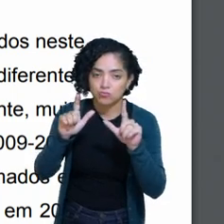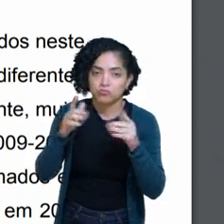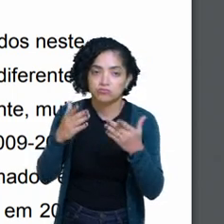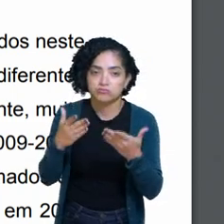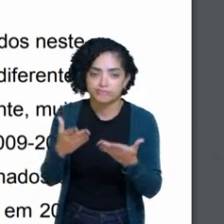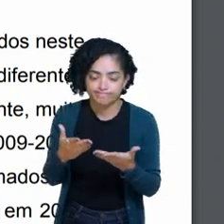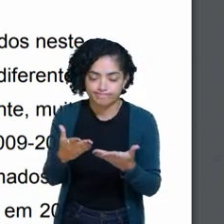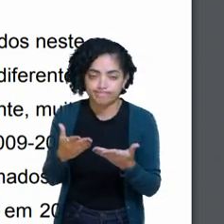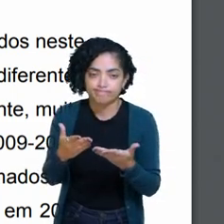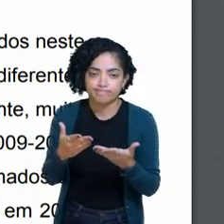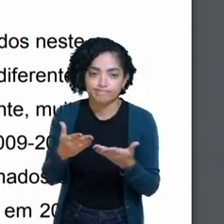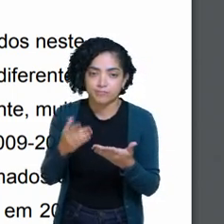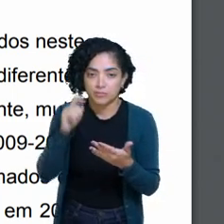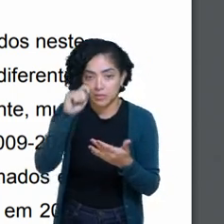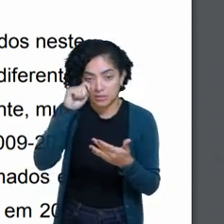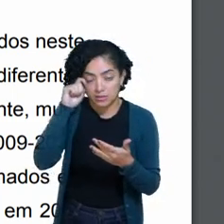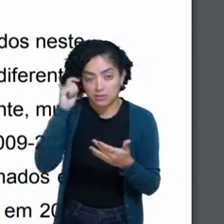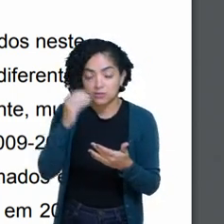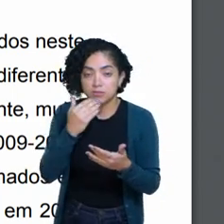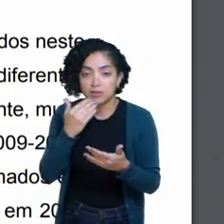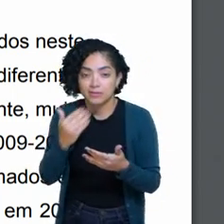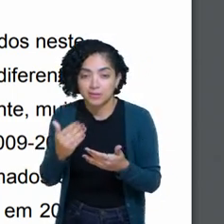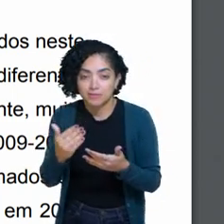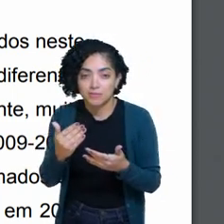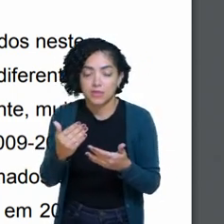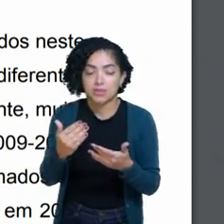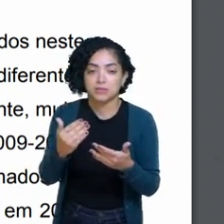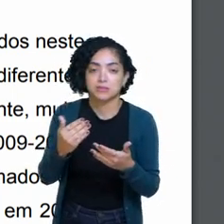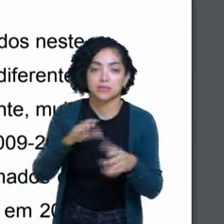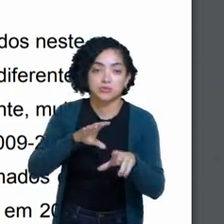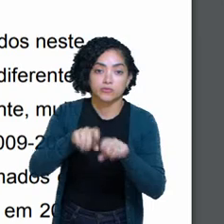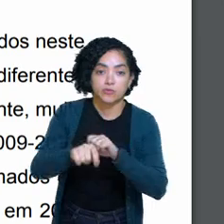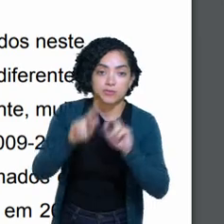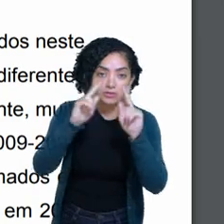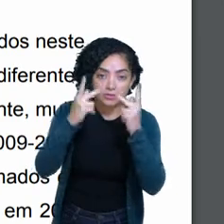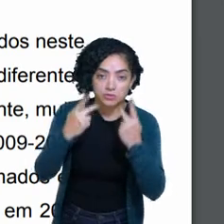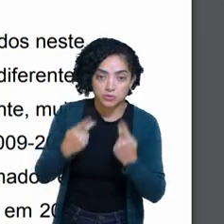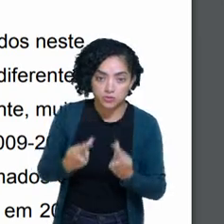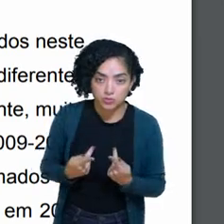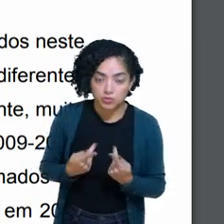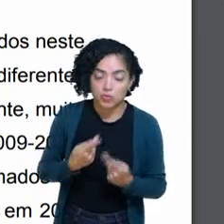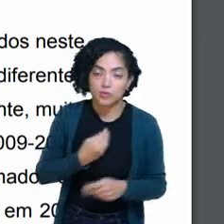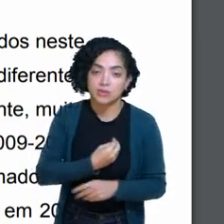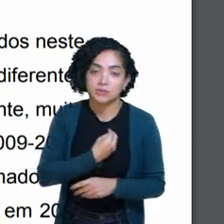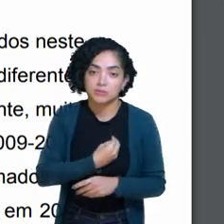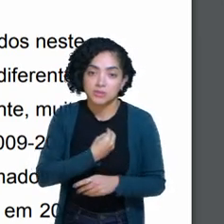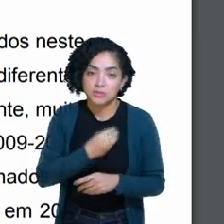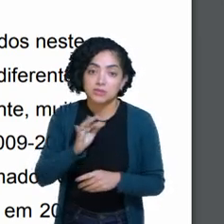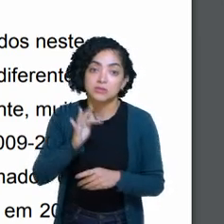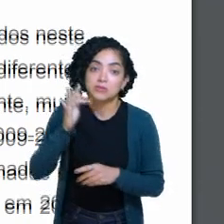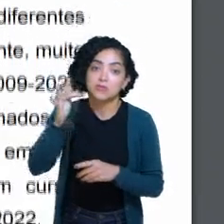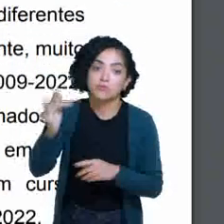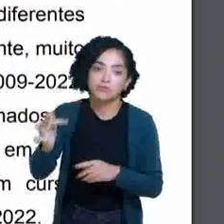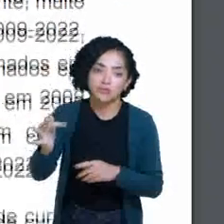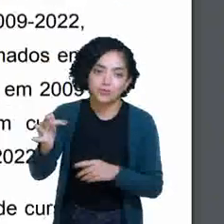vista a demanda de formação humana integral das presentes e futuras